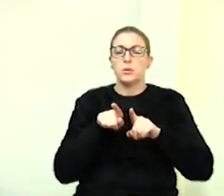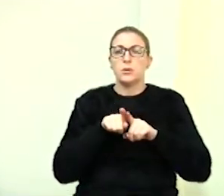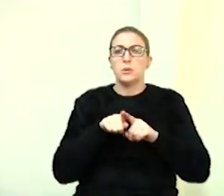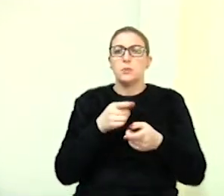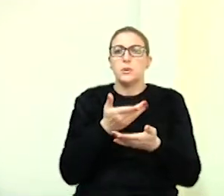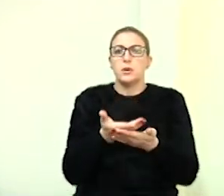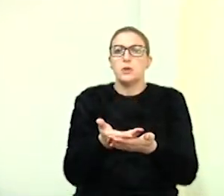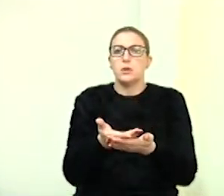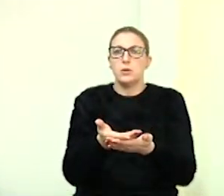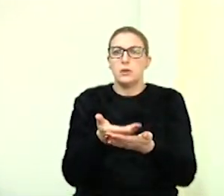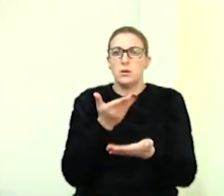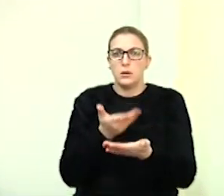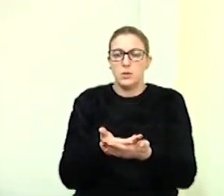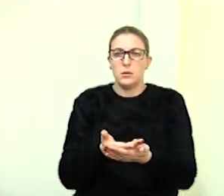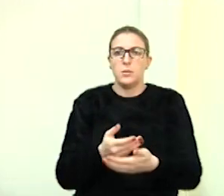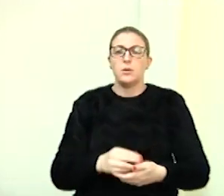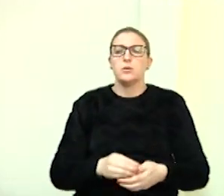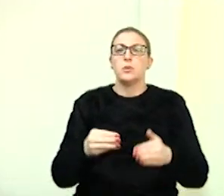Lucas Roberto Farina.